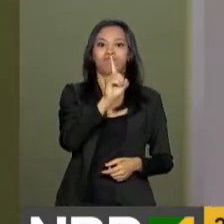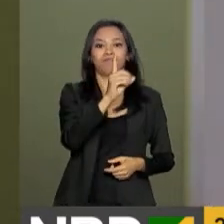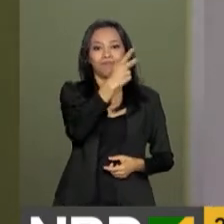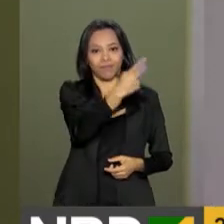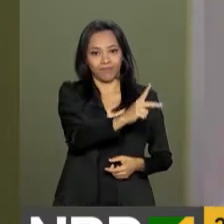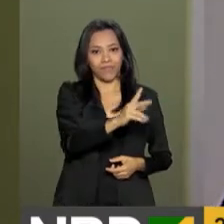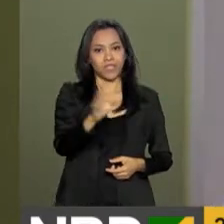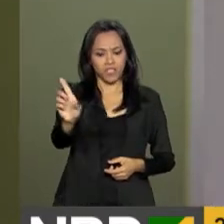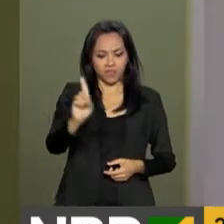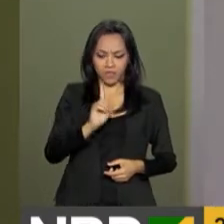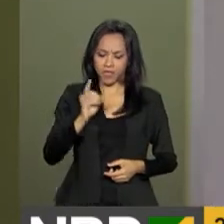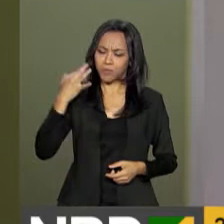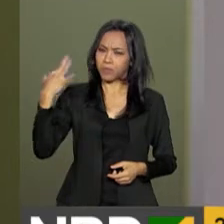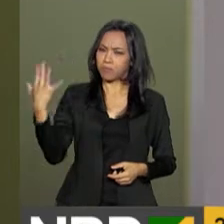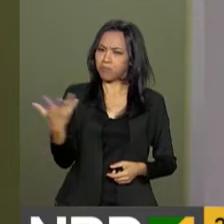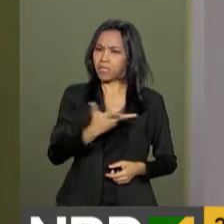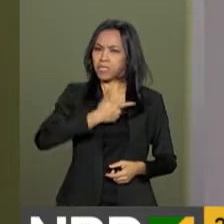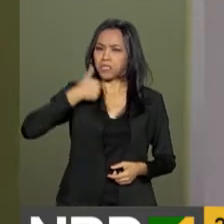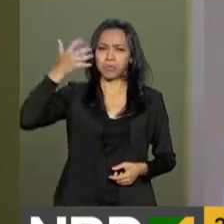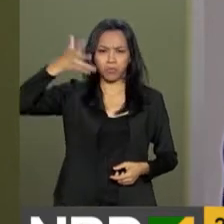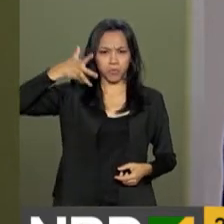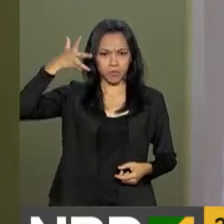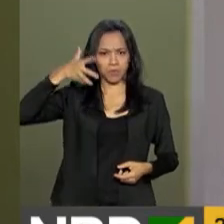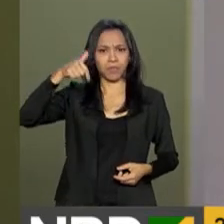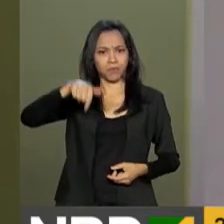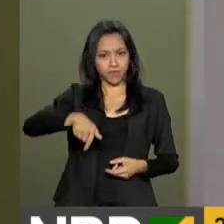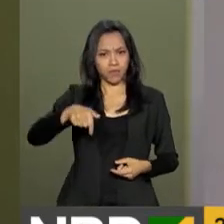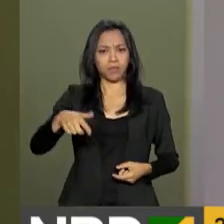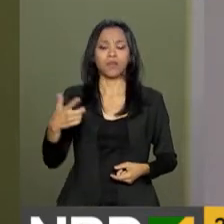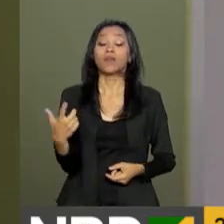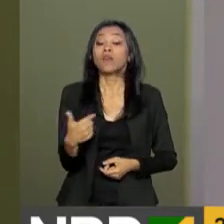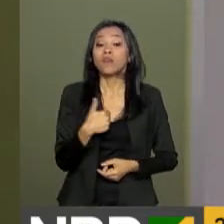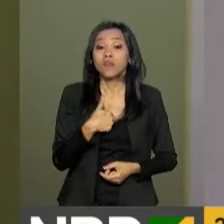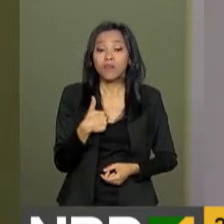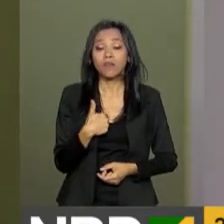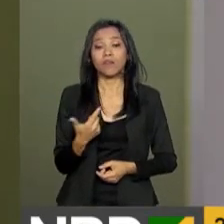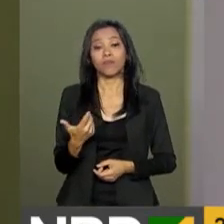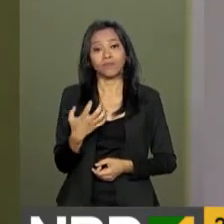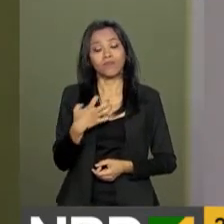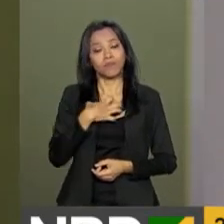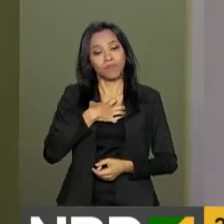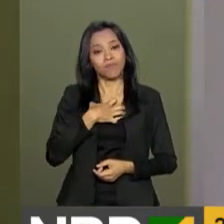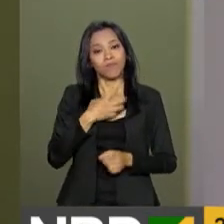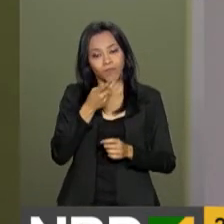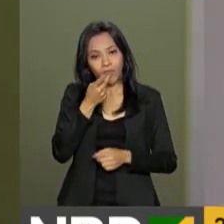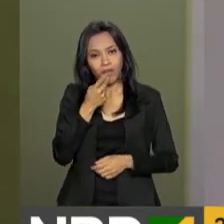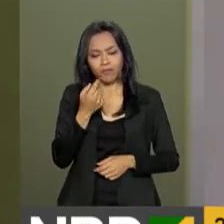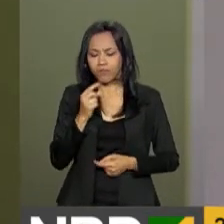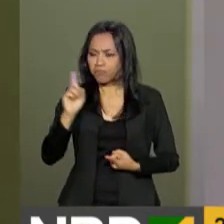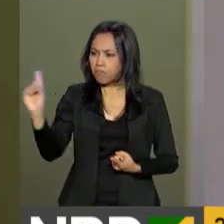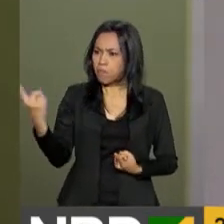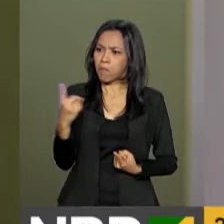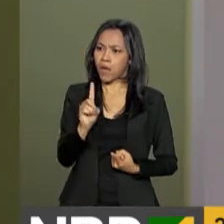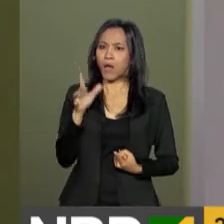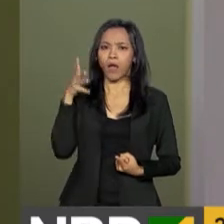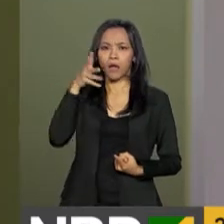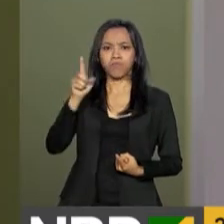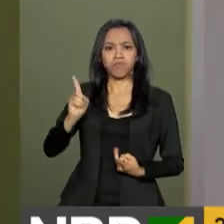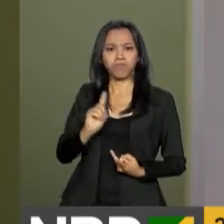pronunciamento e aqui eu tomo a liberdade de dizer com importante estas falas